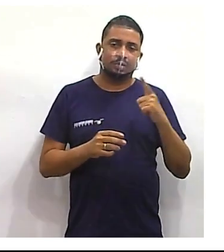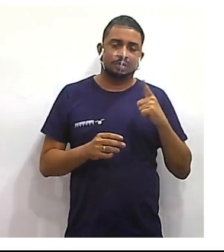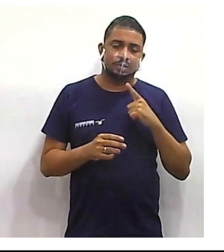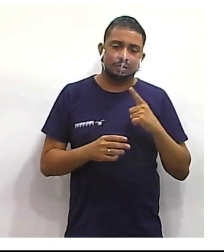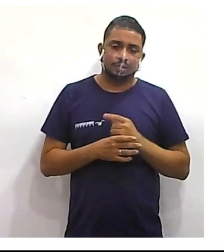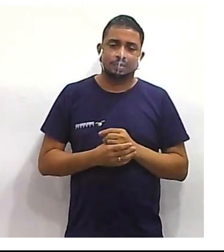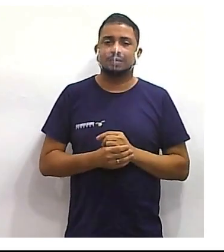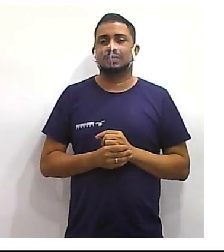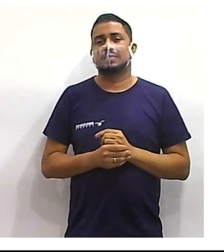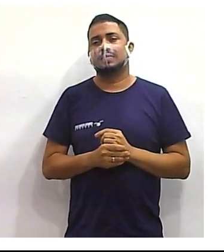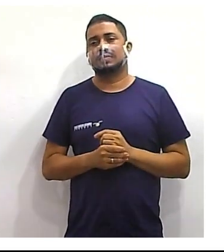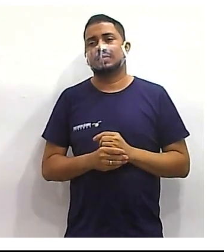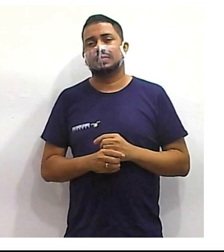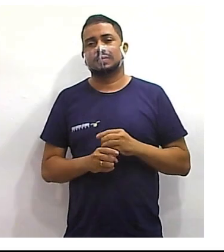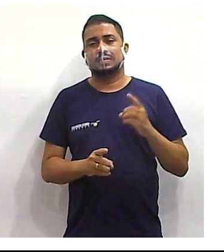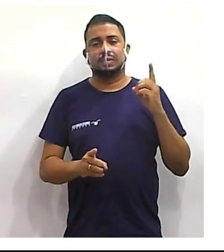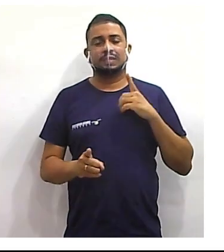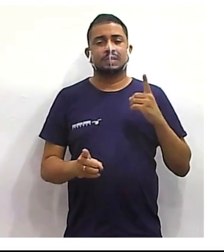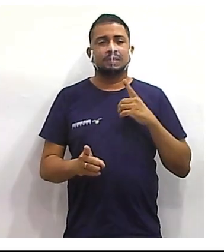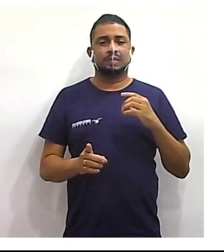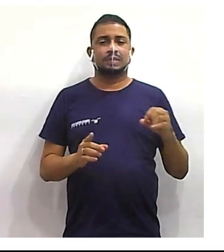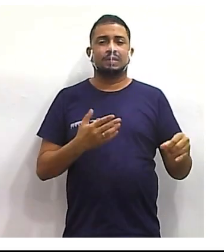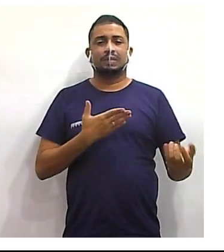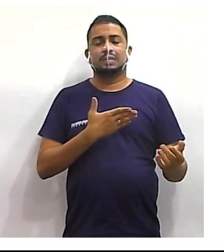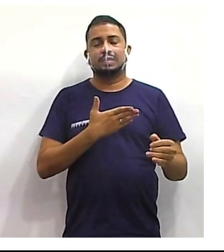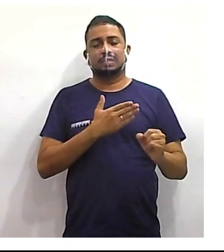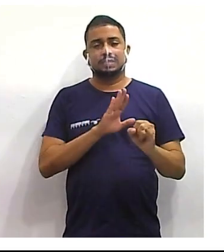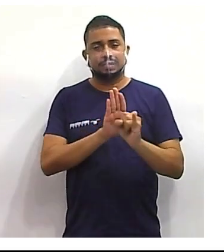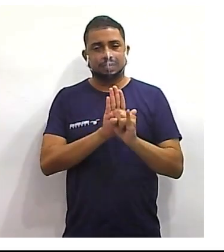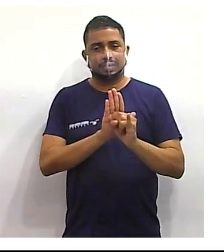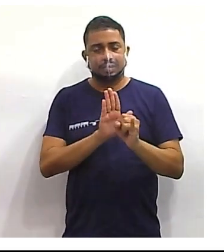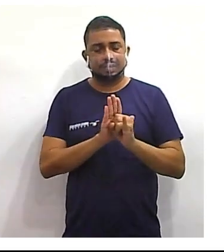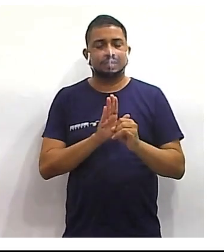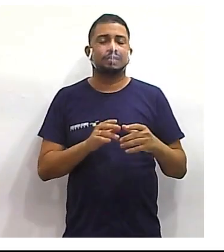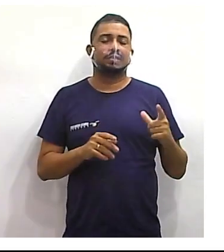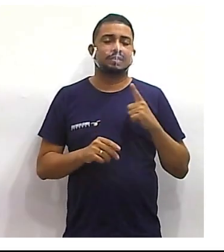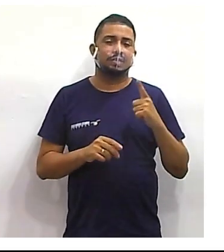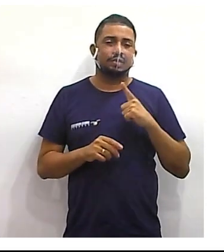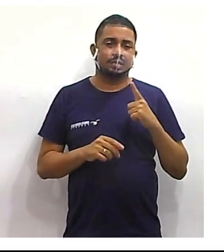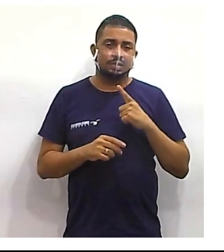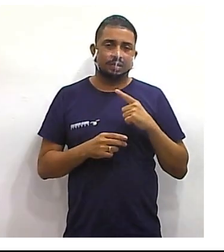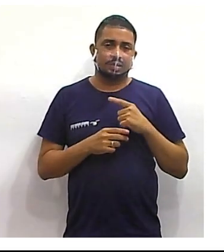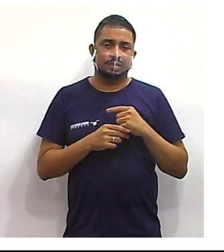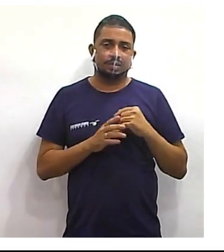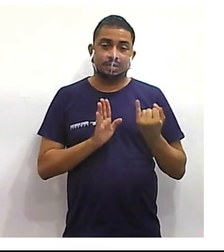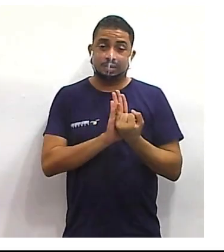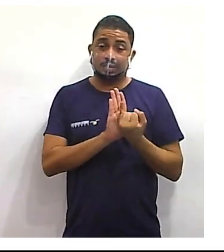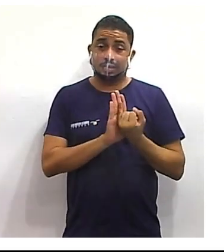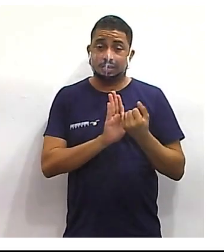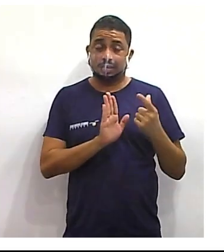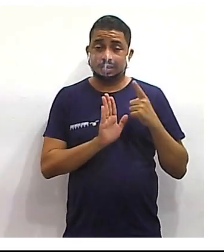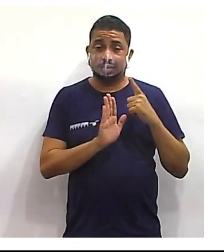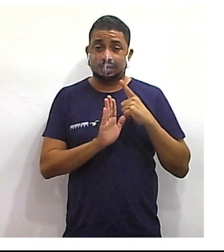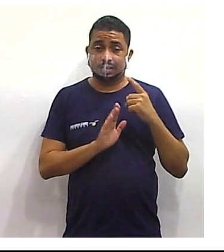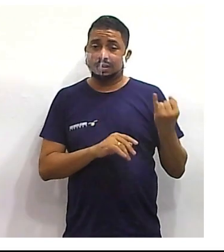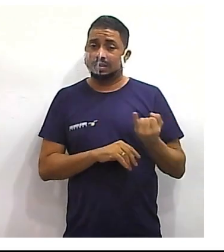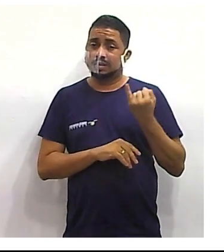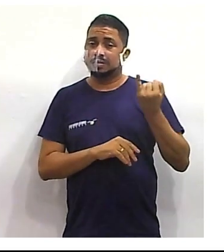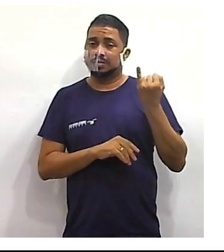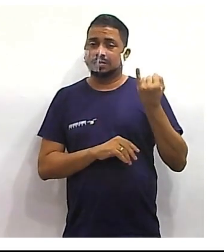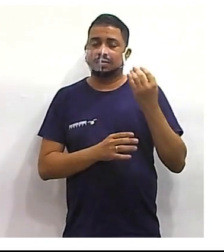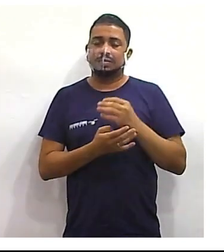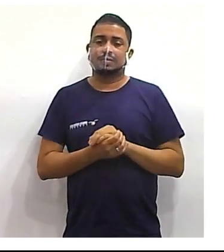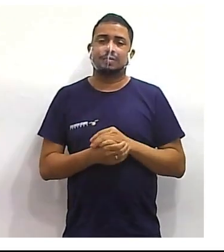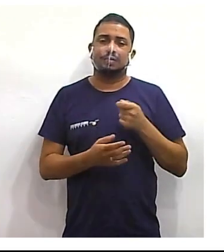cara, né, a identidade da instituição. Então, é um documento que ele precisa ser vivo, né? Ele é obrigatório,